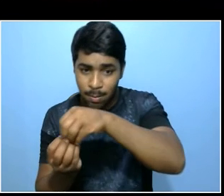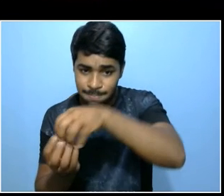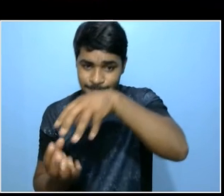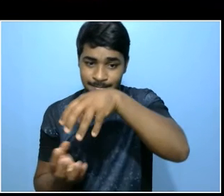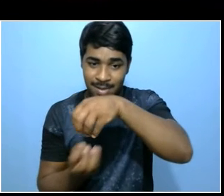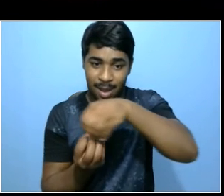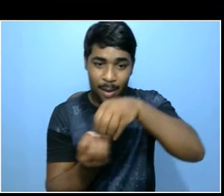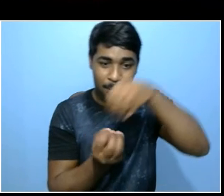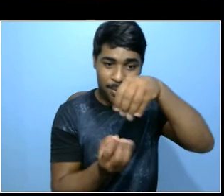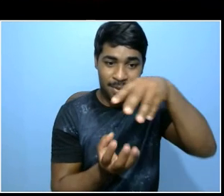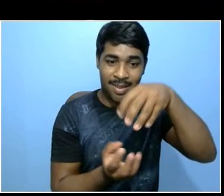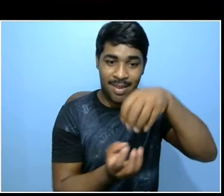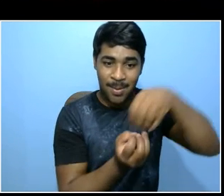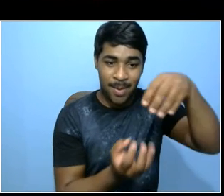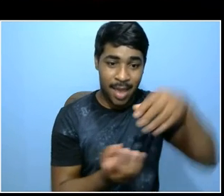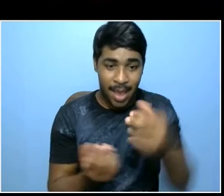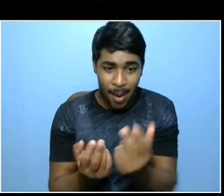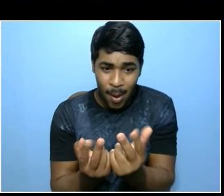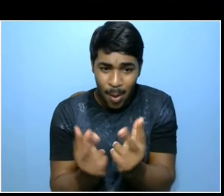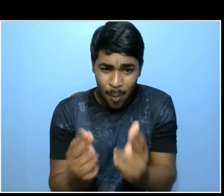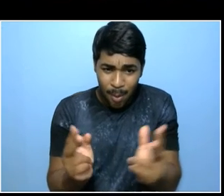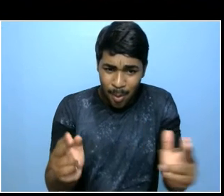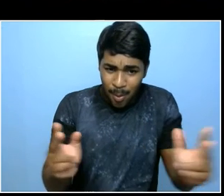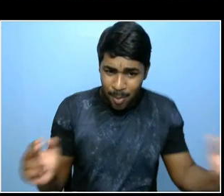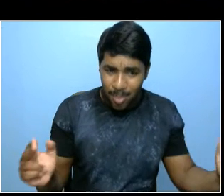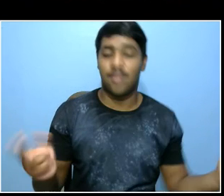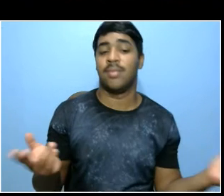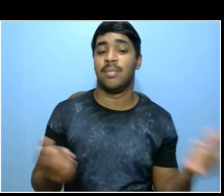serão geneticamente idênticos entre si, certo?